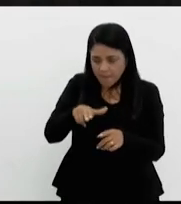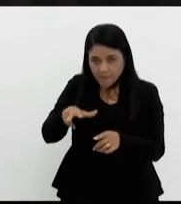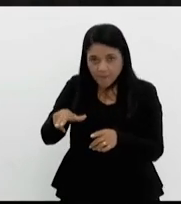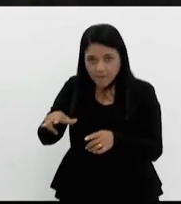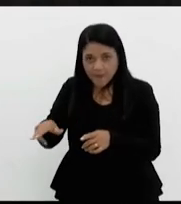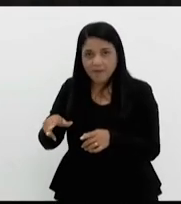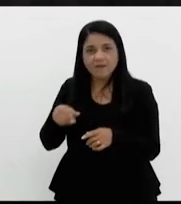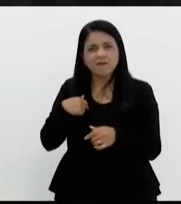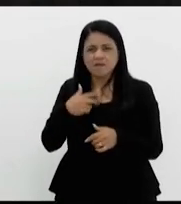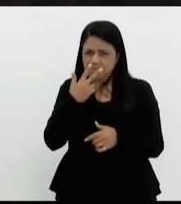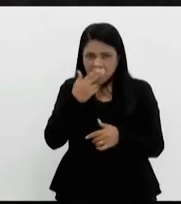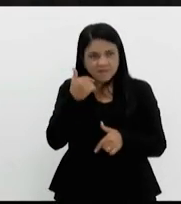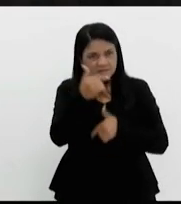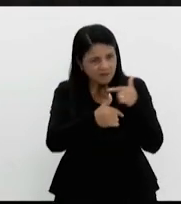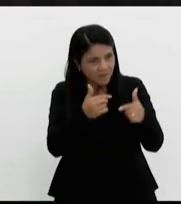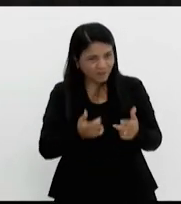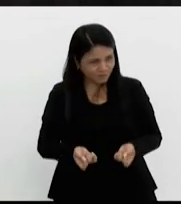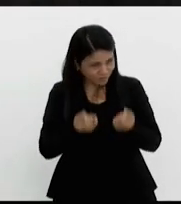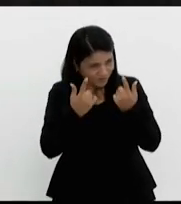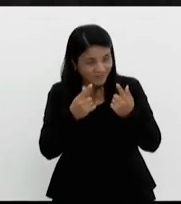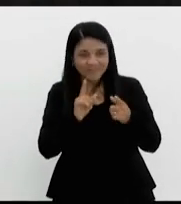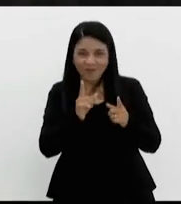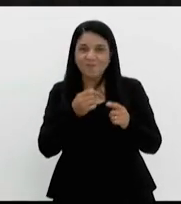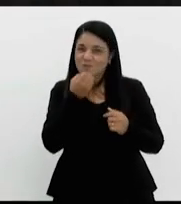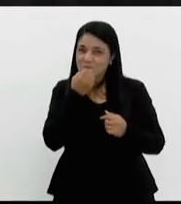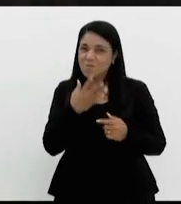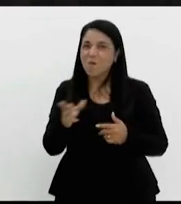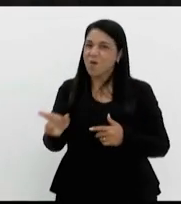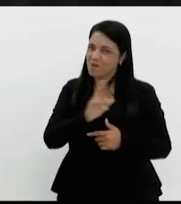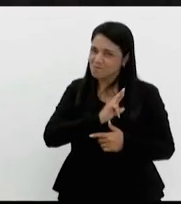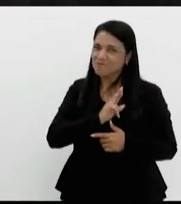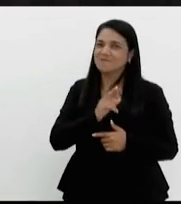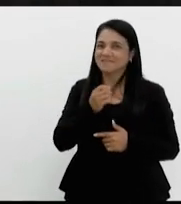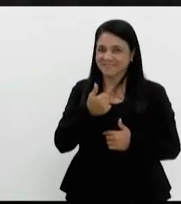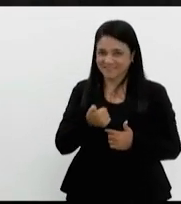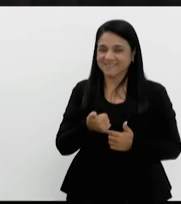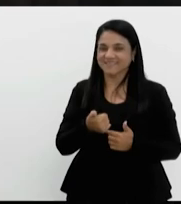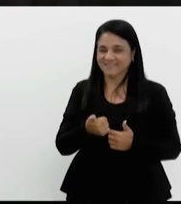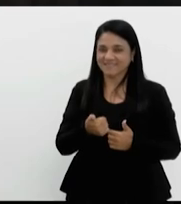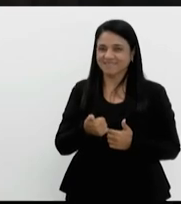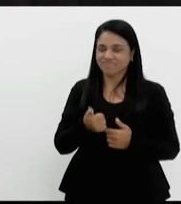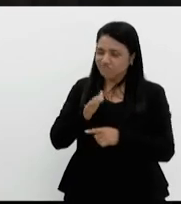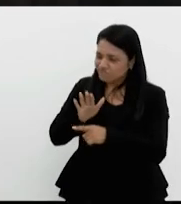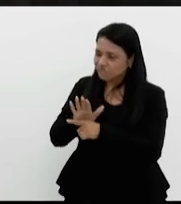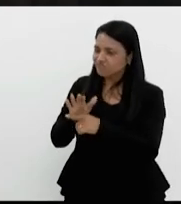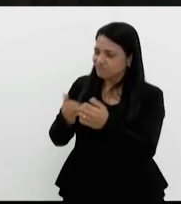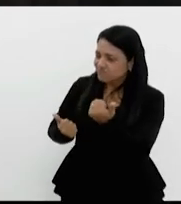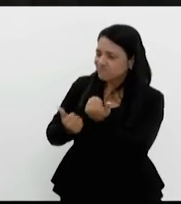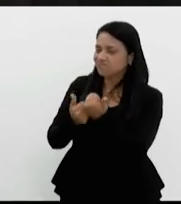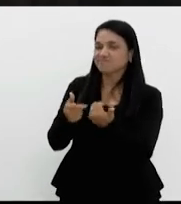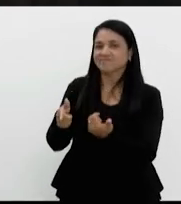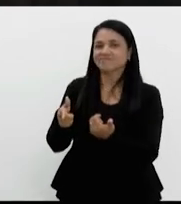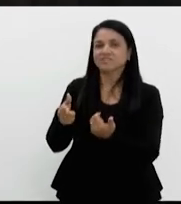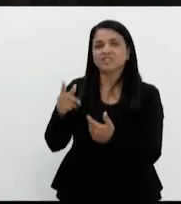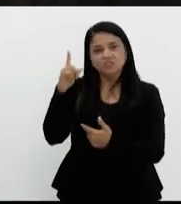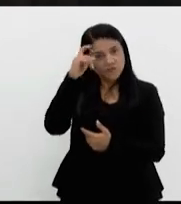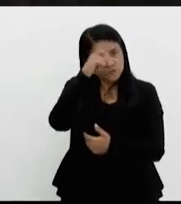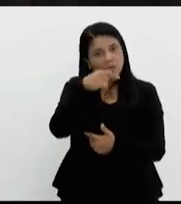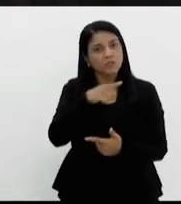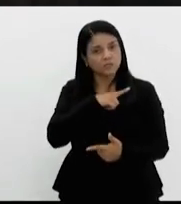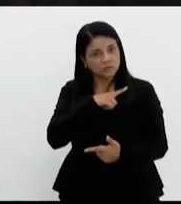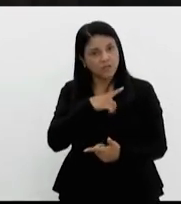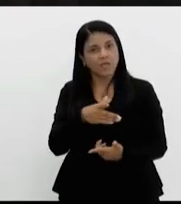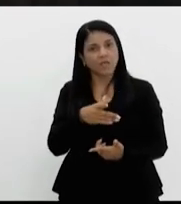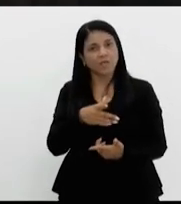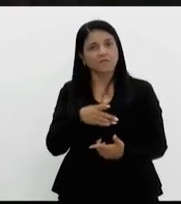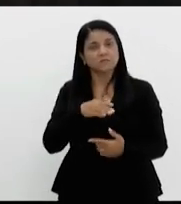parece estranho, mas tem dado um bom resultado de auxiliar pessoas em algumas dificuldades. Às